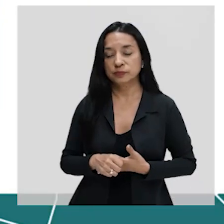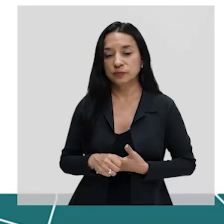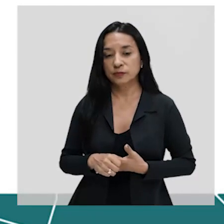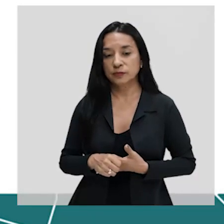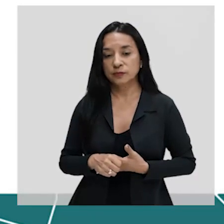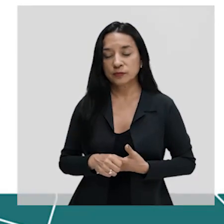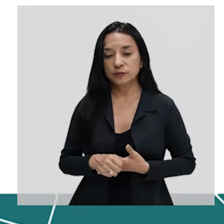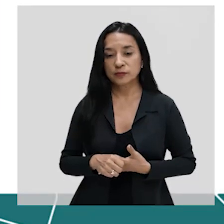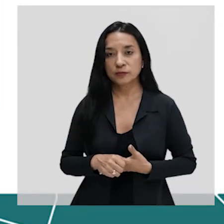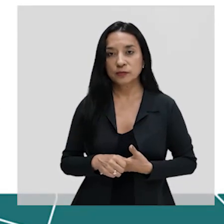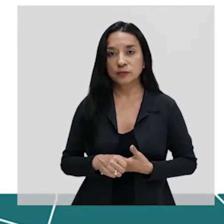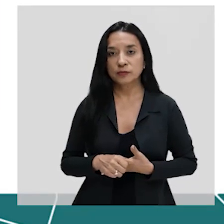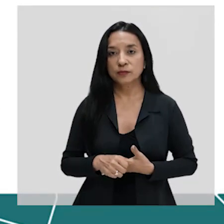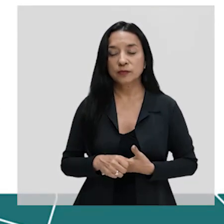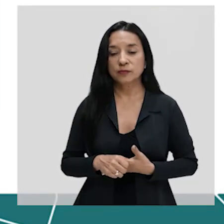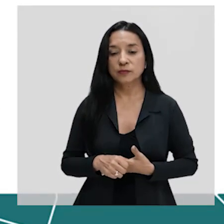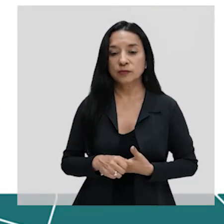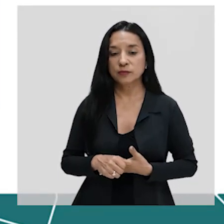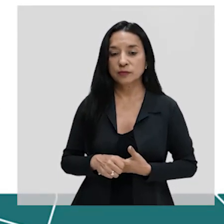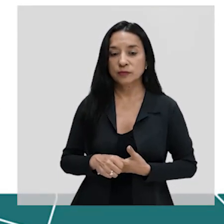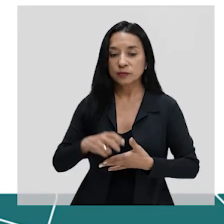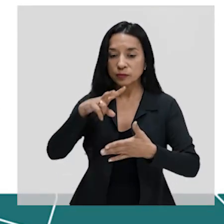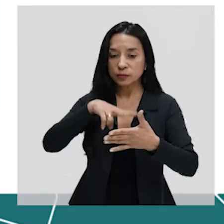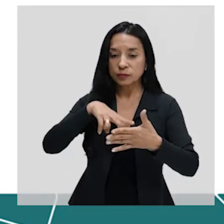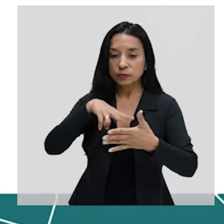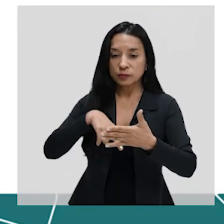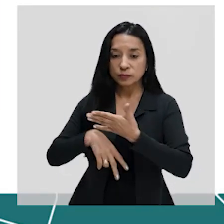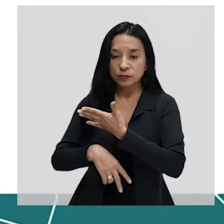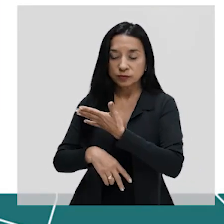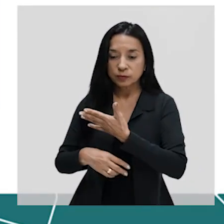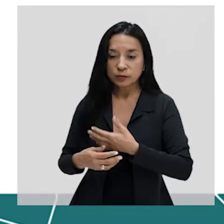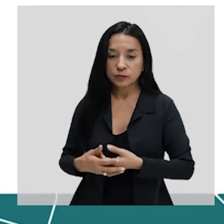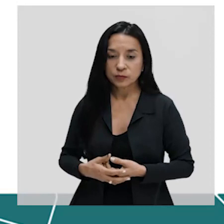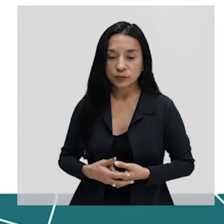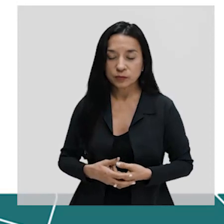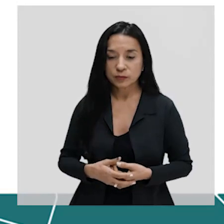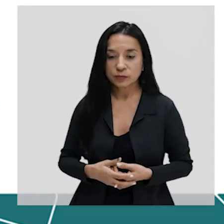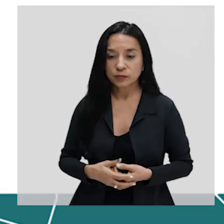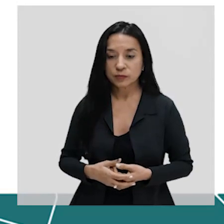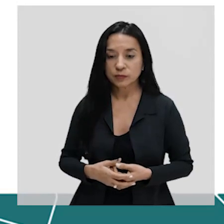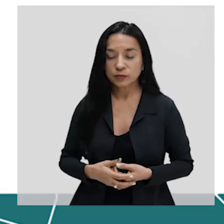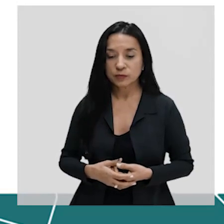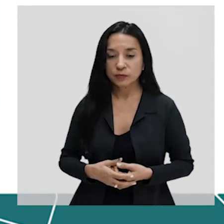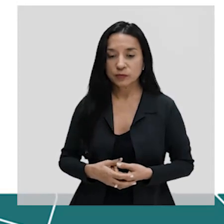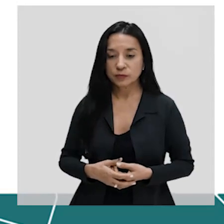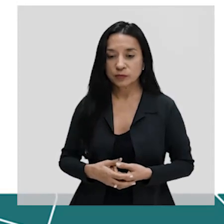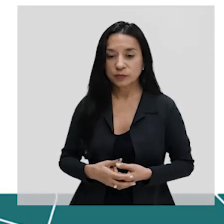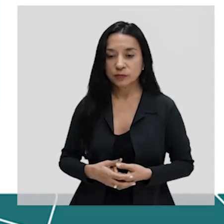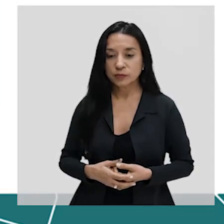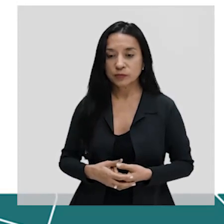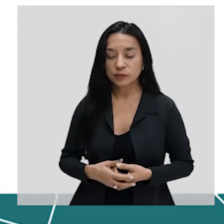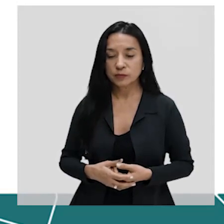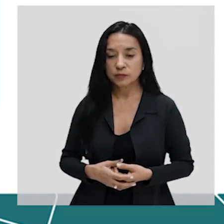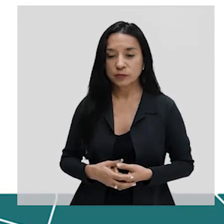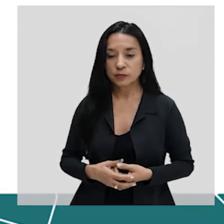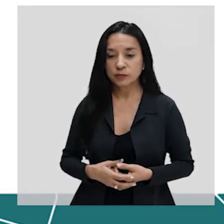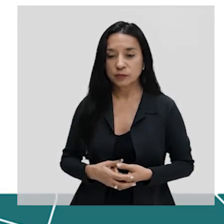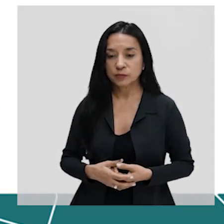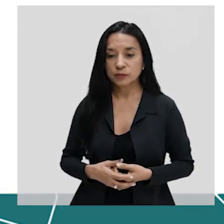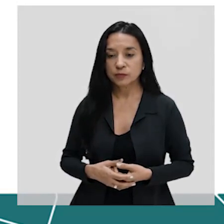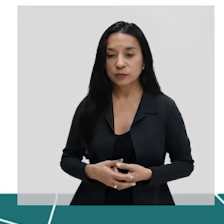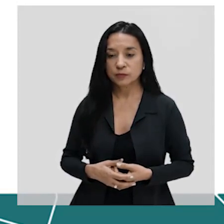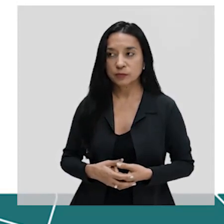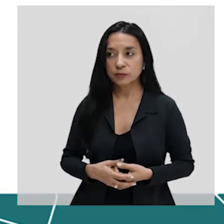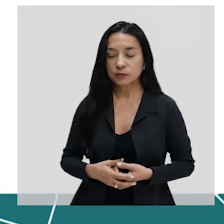futuro do subjuntivo. Mantém-se terceira pessoa do plural do presente do indicativo.